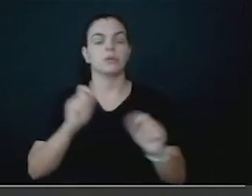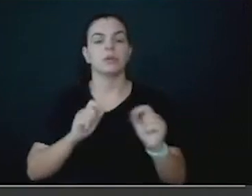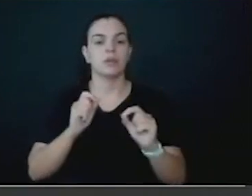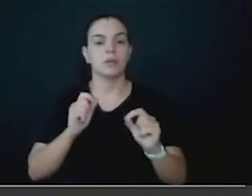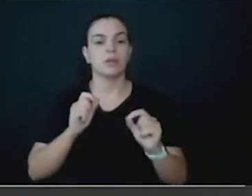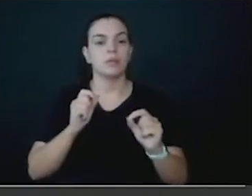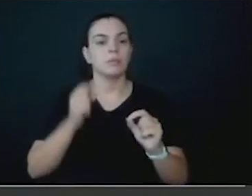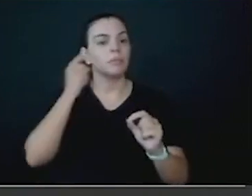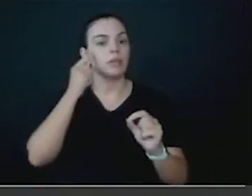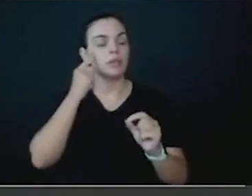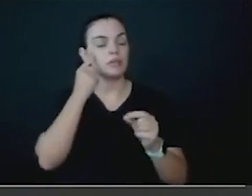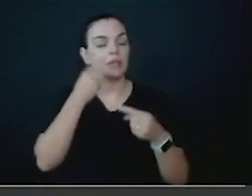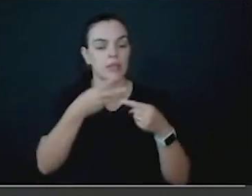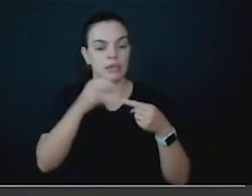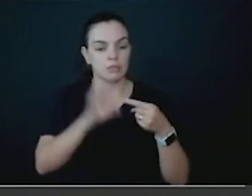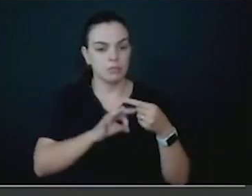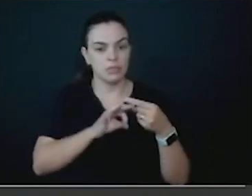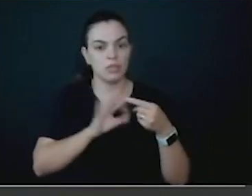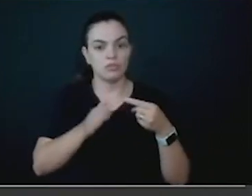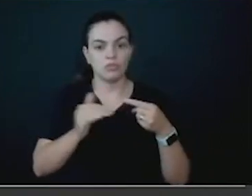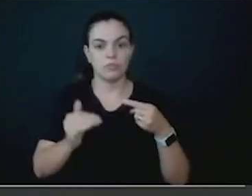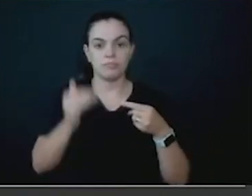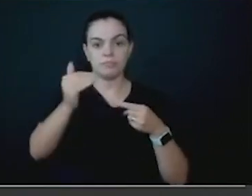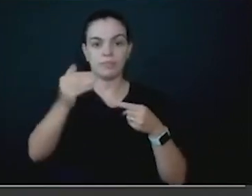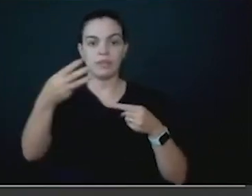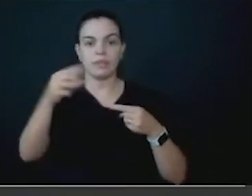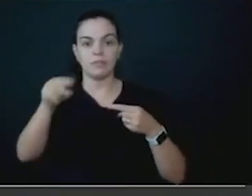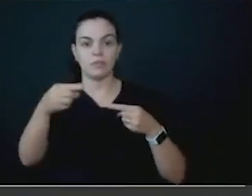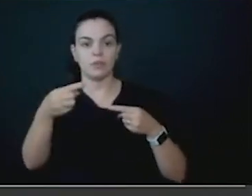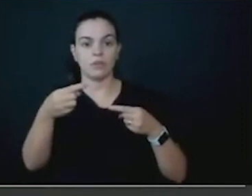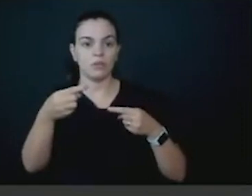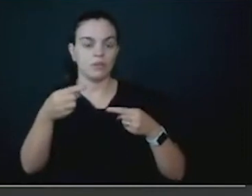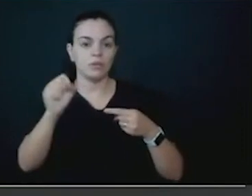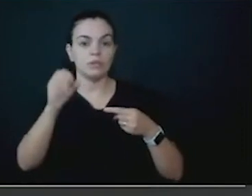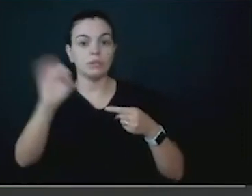com 3,80% da atividade ligada direto ao turismo.